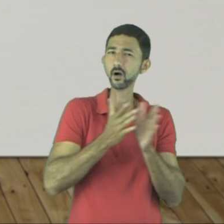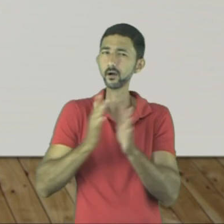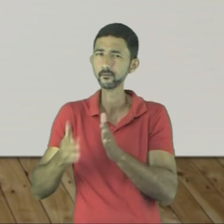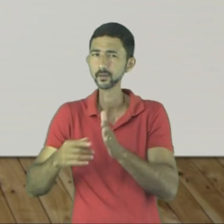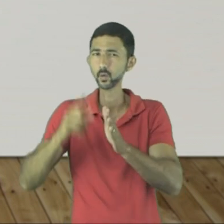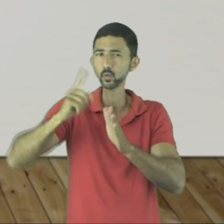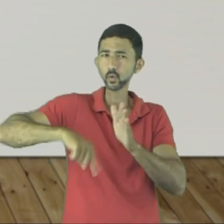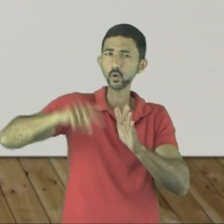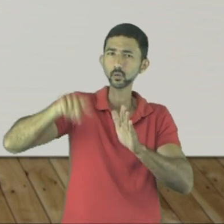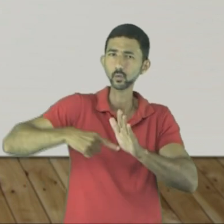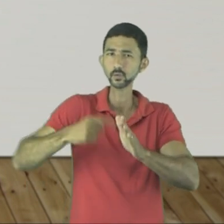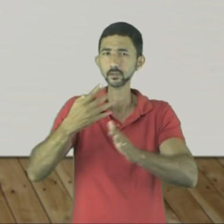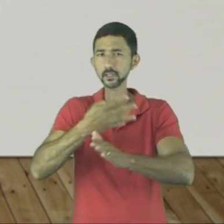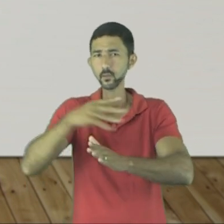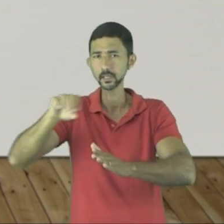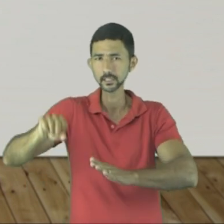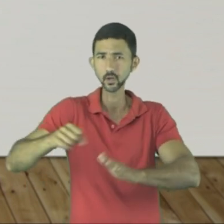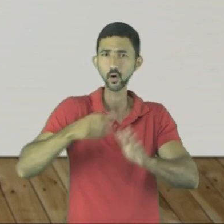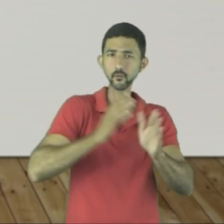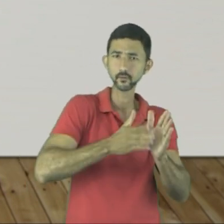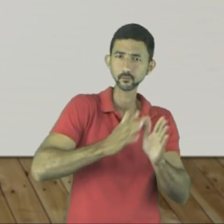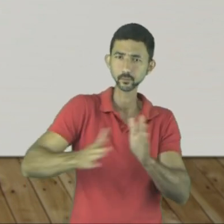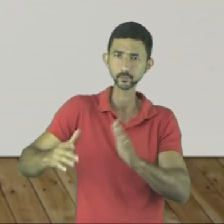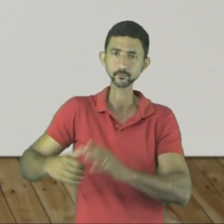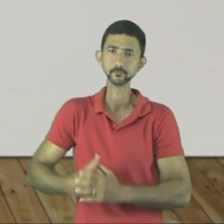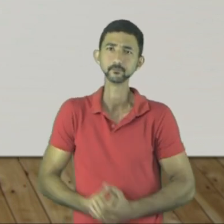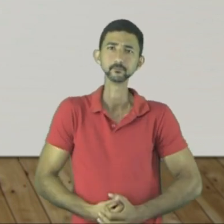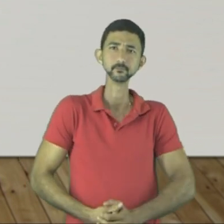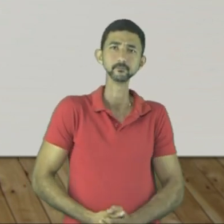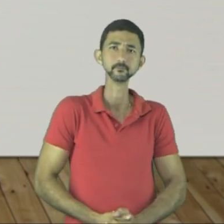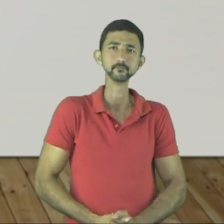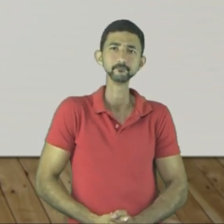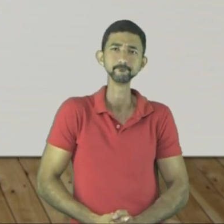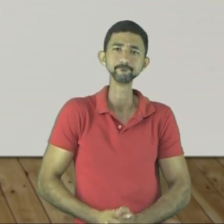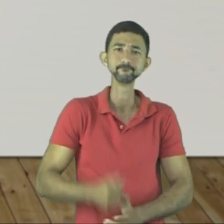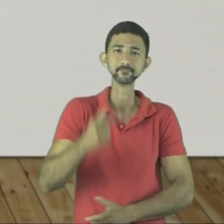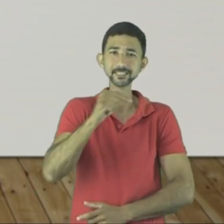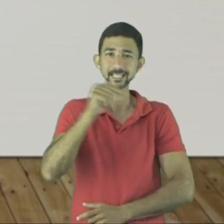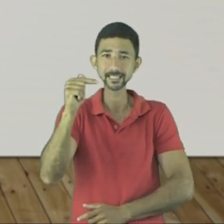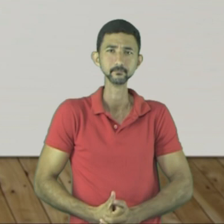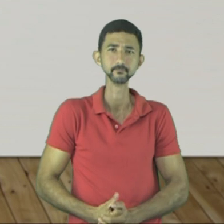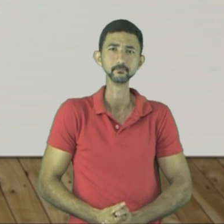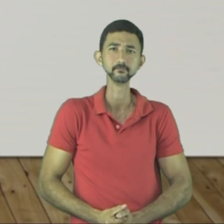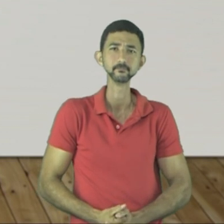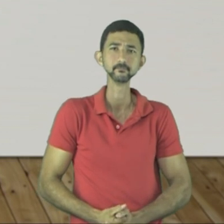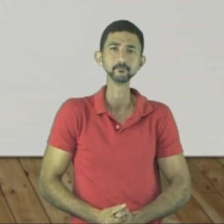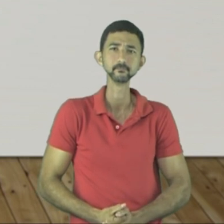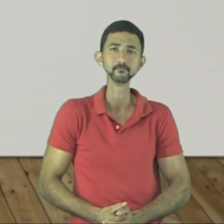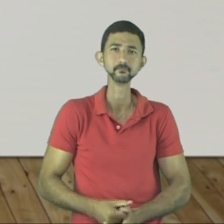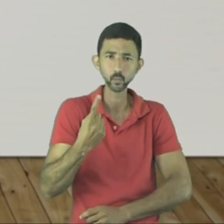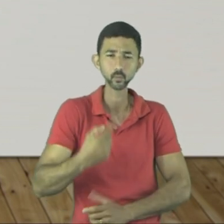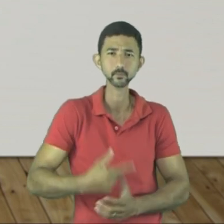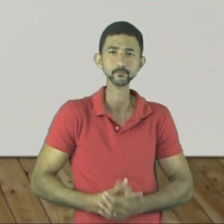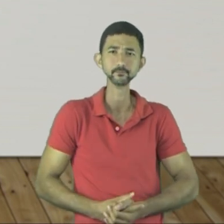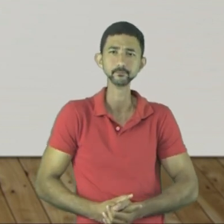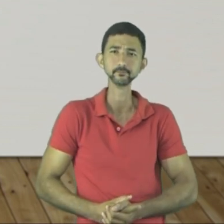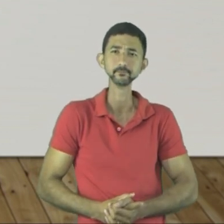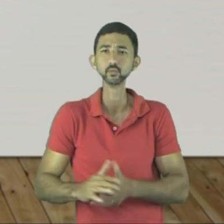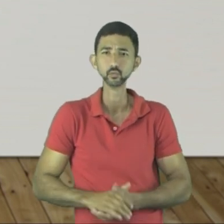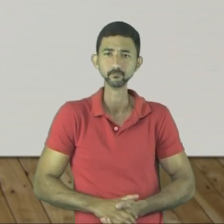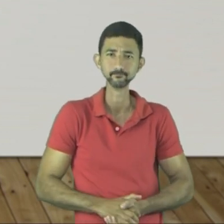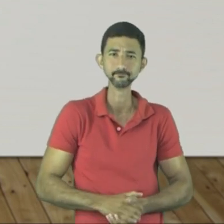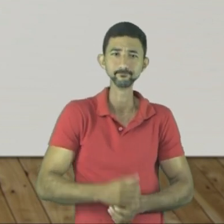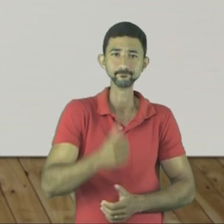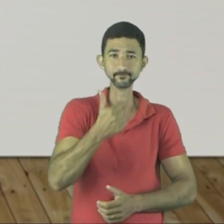Foi e cortou 49, ainda não havia sido cortado, 77, 91 e o